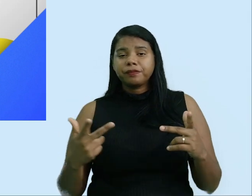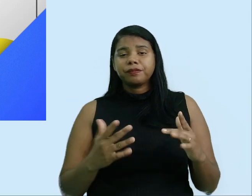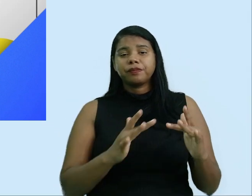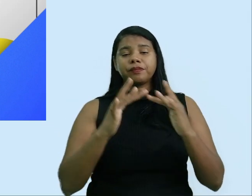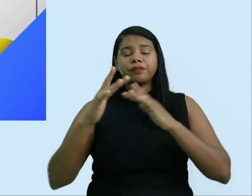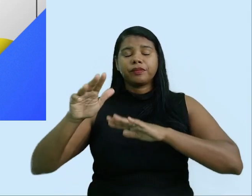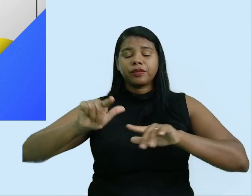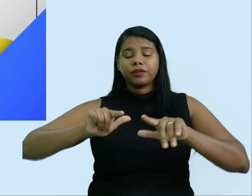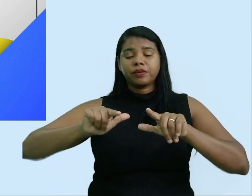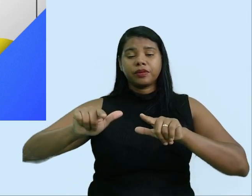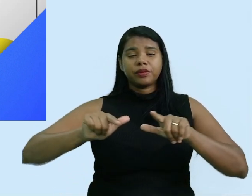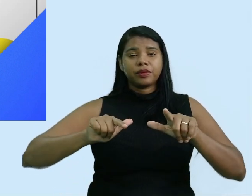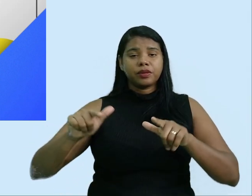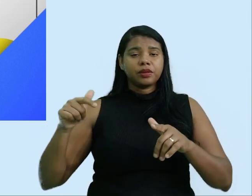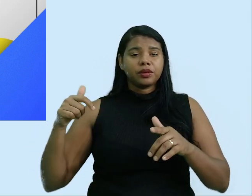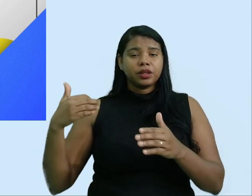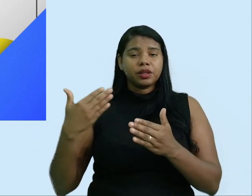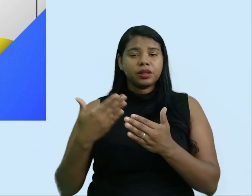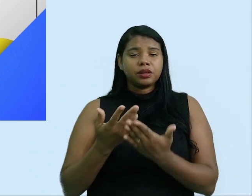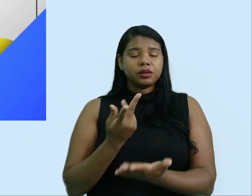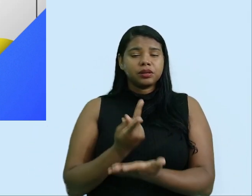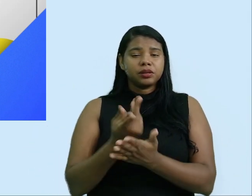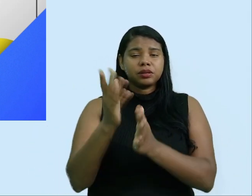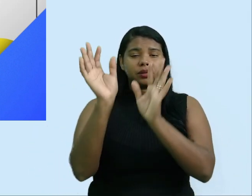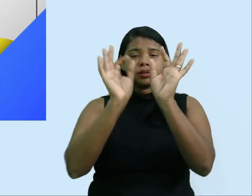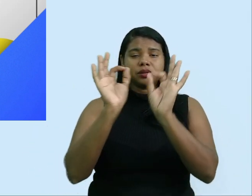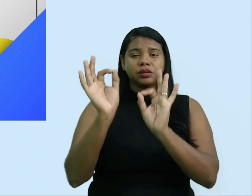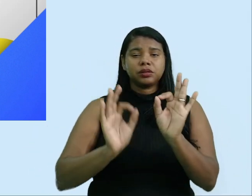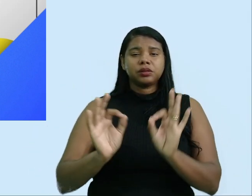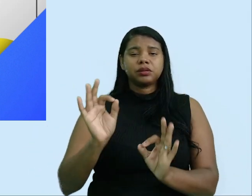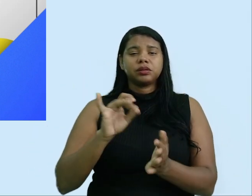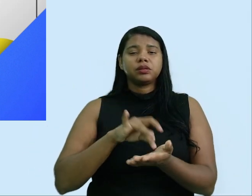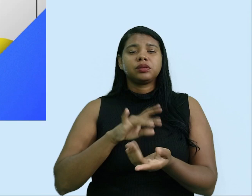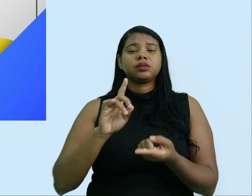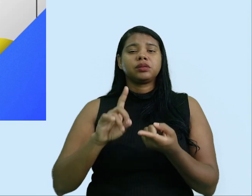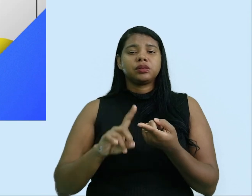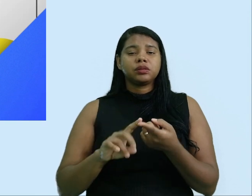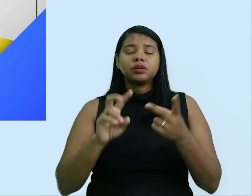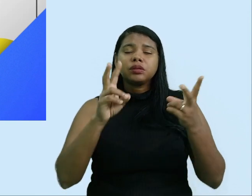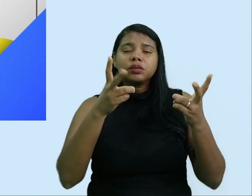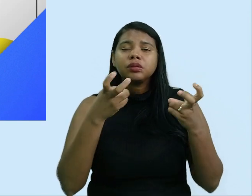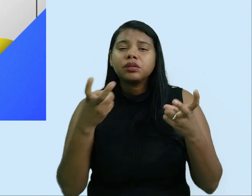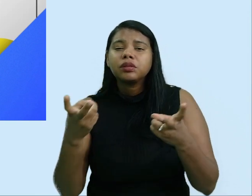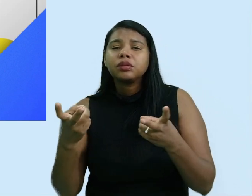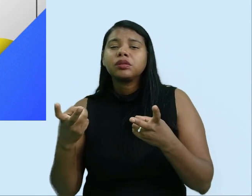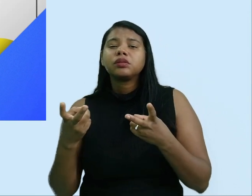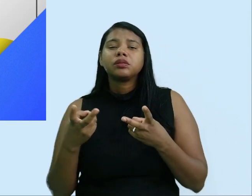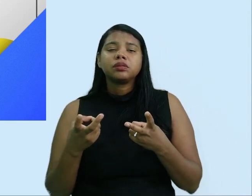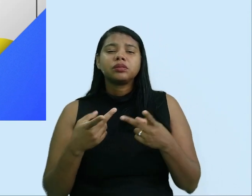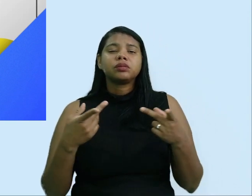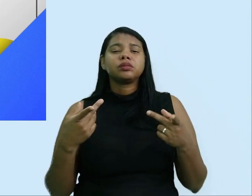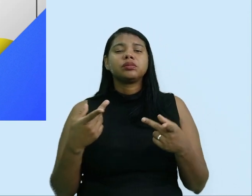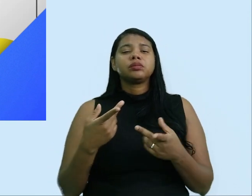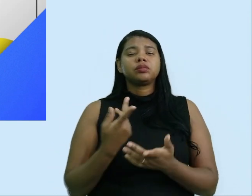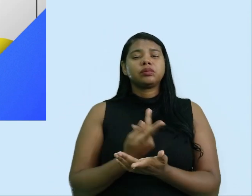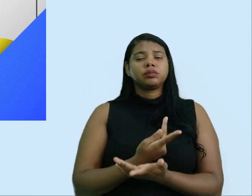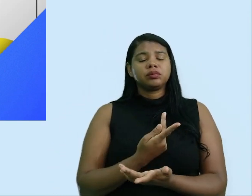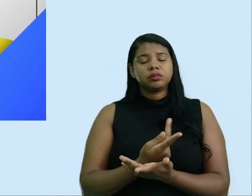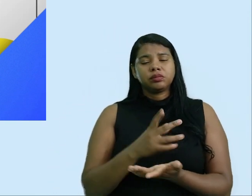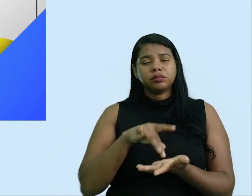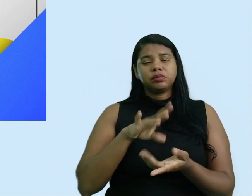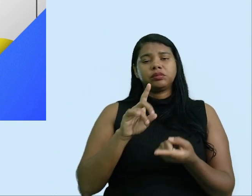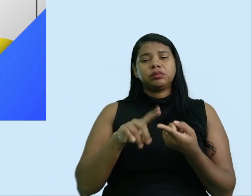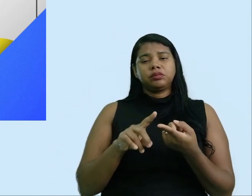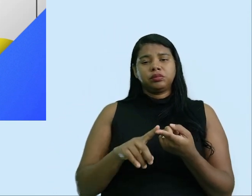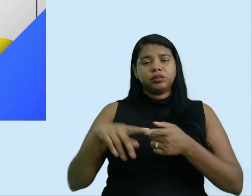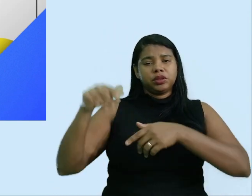de trabalho, procedimentos e organização, ou quando foi identificada inadequações ou insuficiência